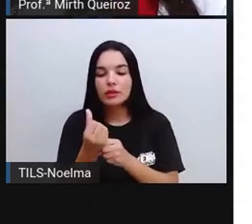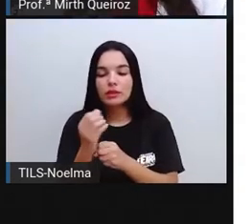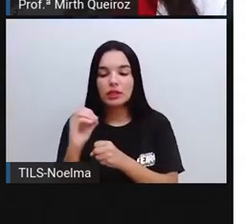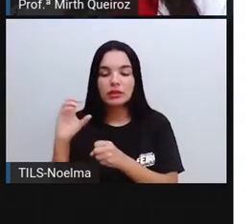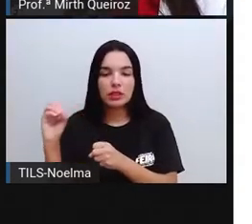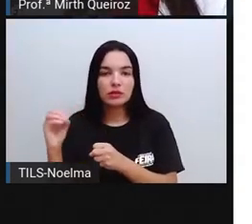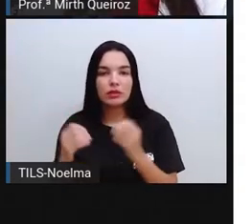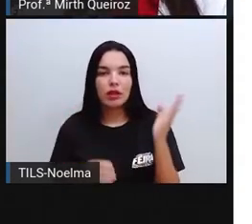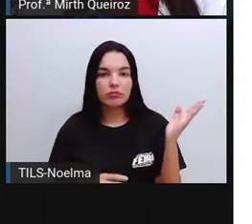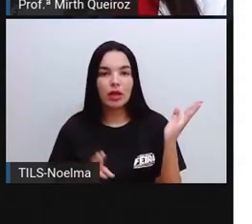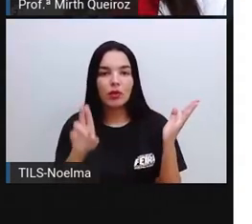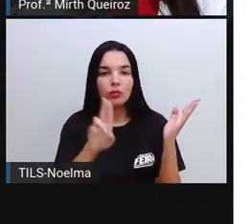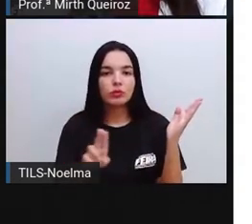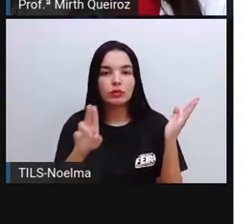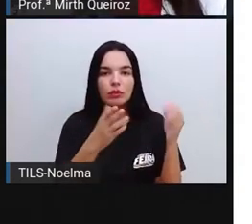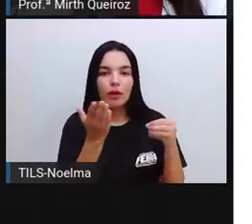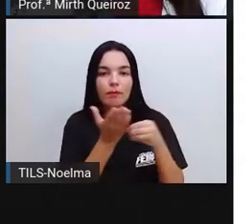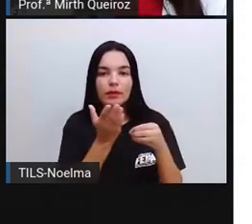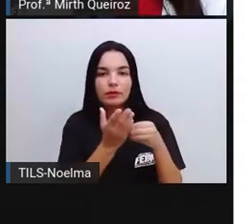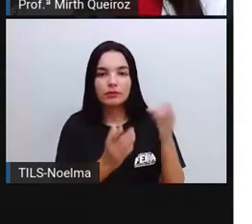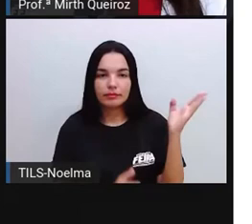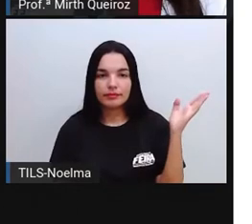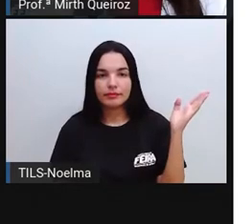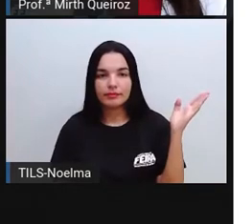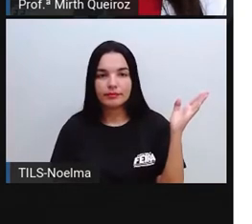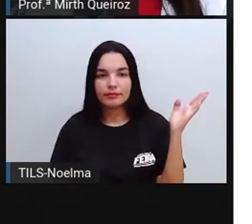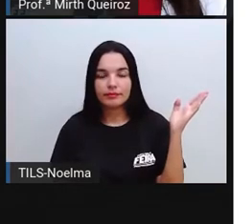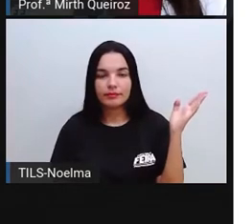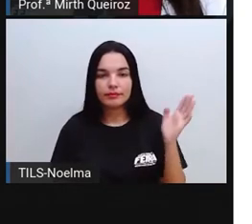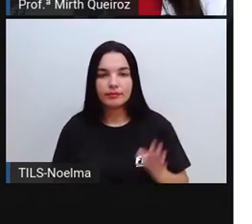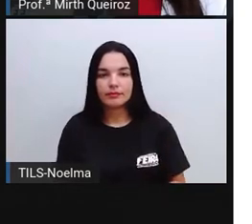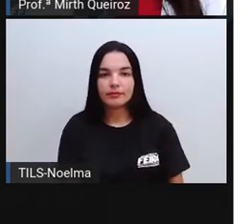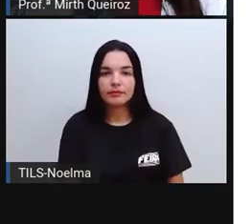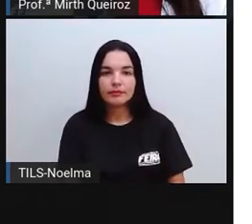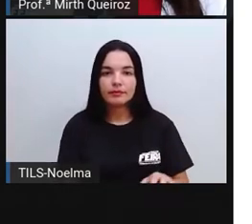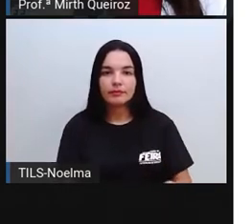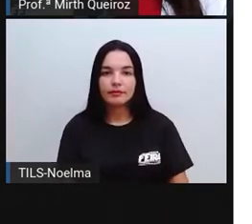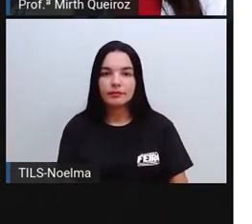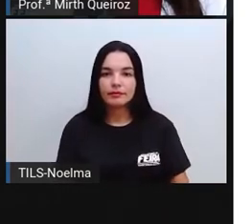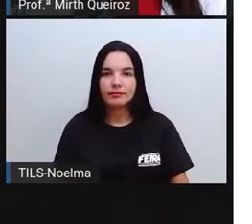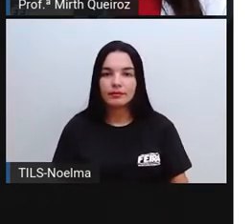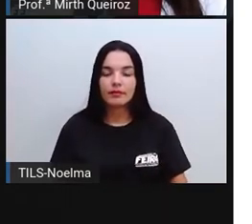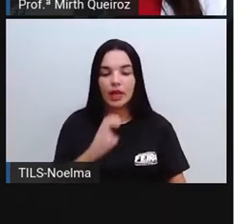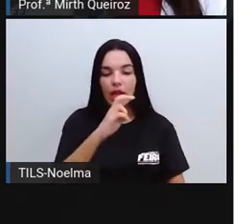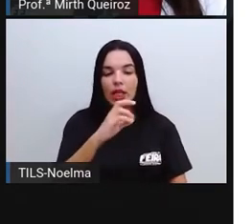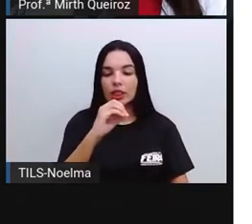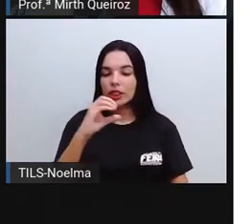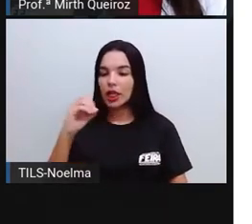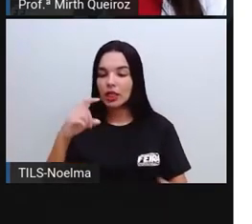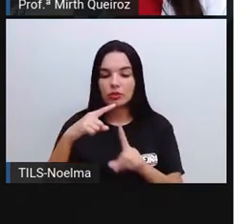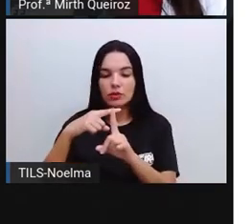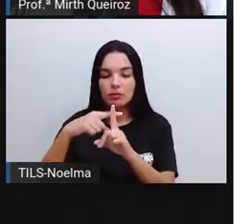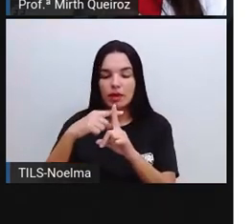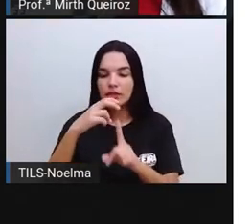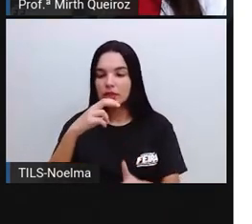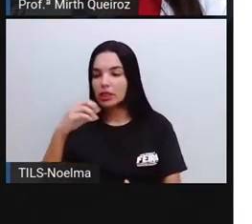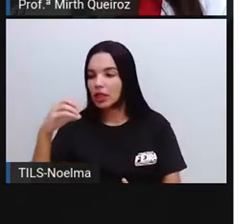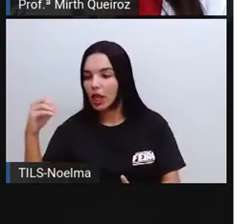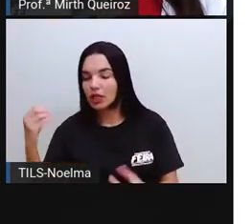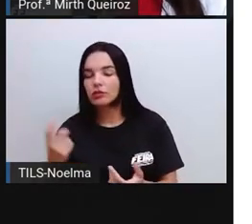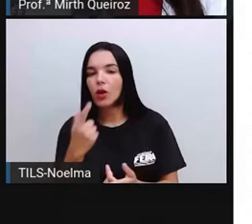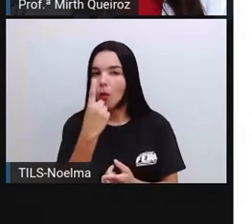utilizando essas unidades de medida? A gente poderia pegar aí 500 mais 500